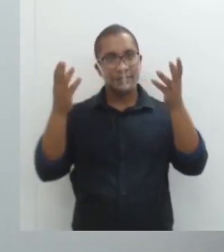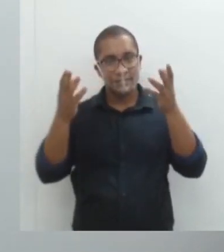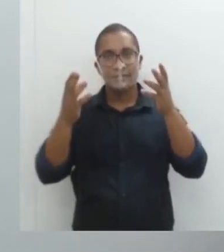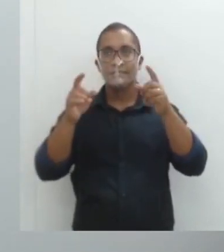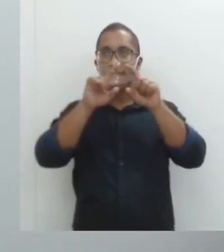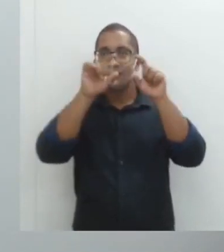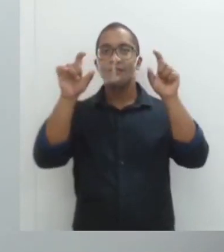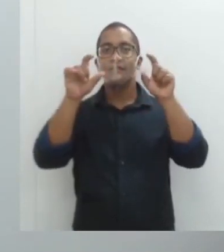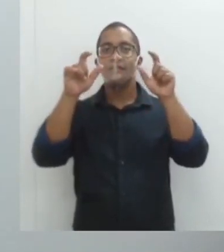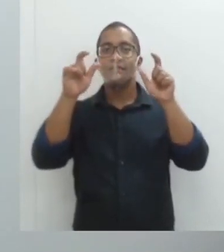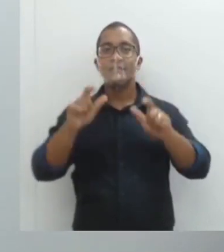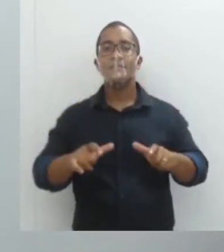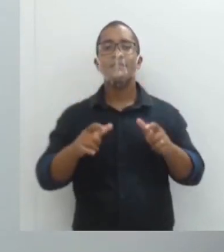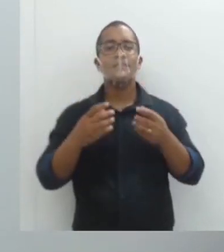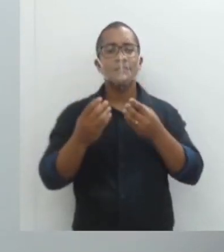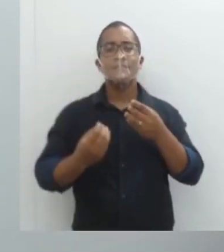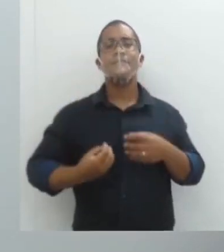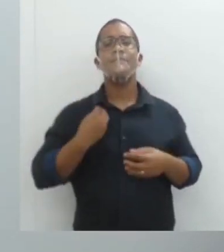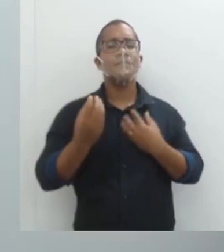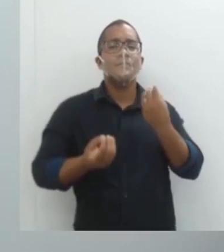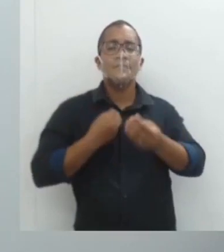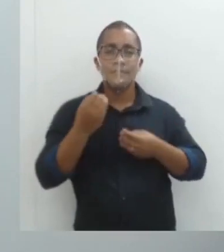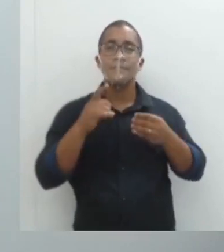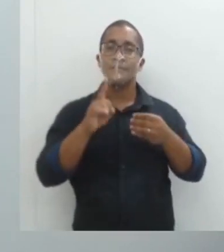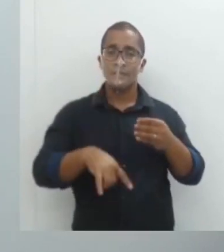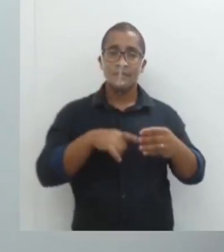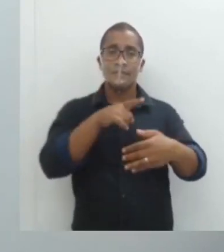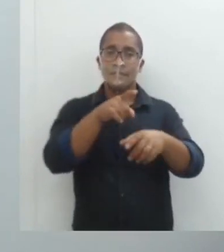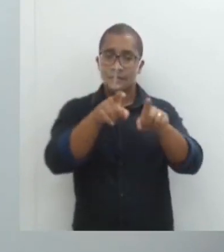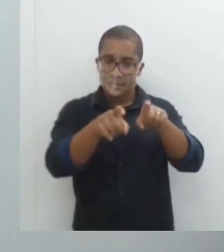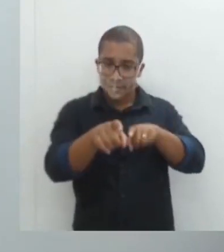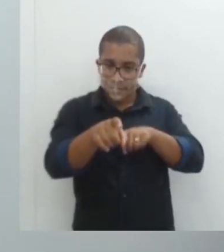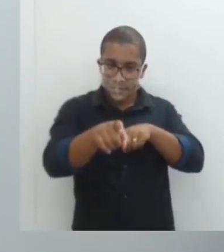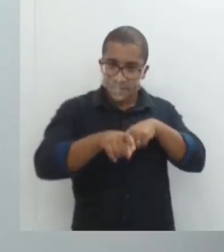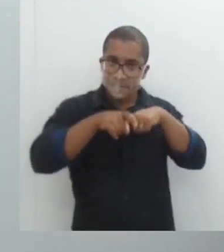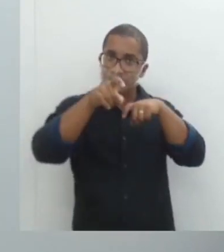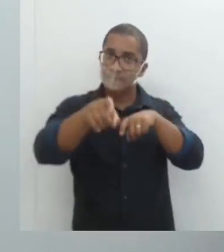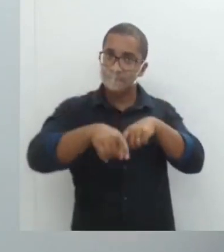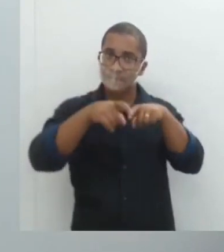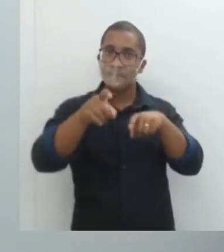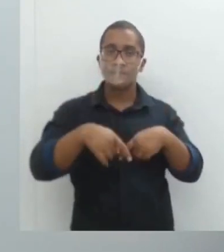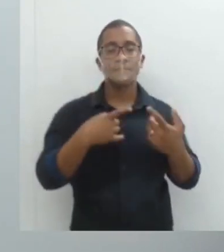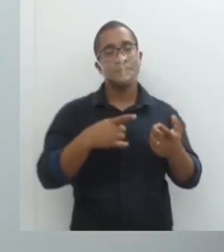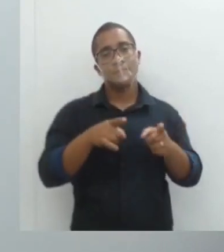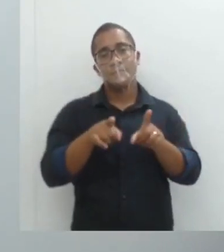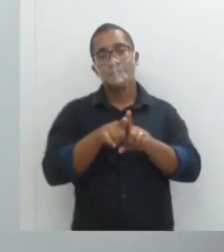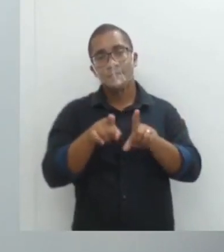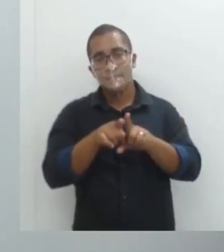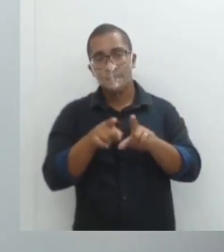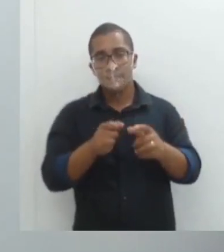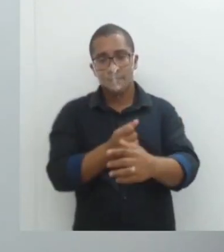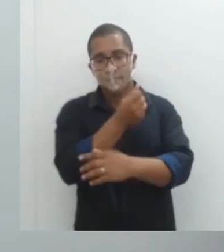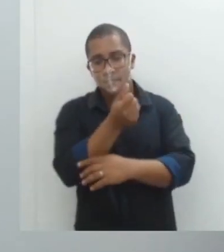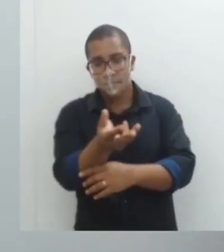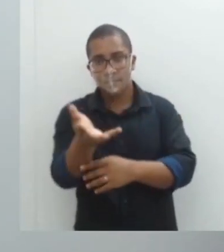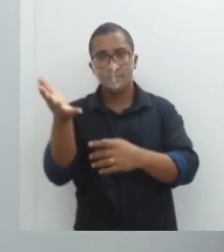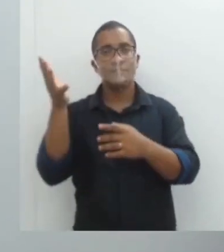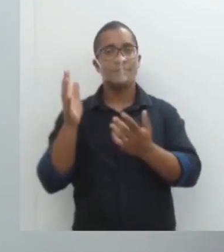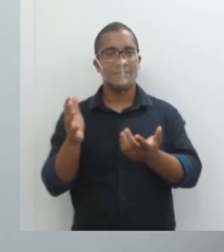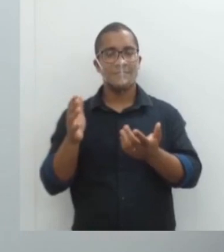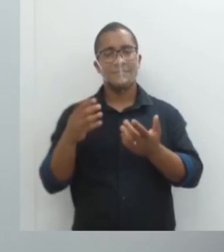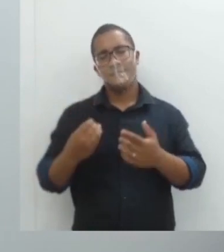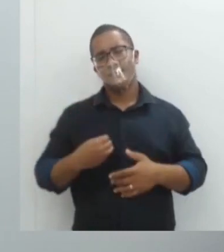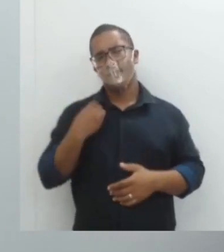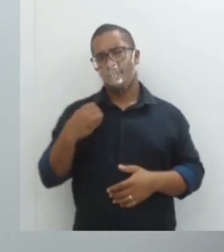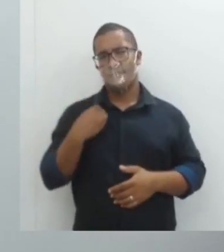automaticamente vivem da agricultura, né? Como a gente sabe, eles vivem da agricultura e,